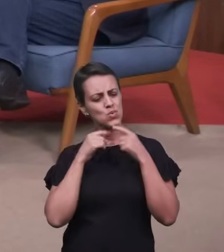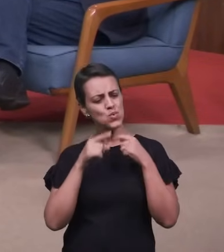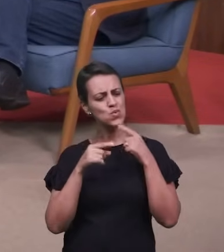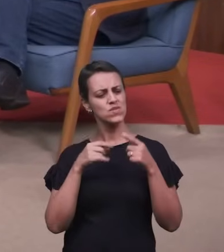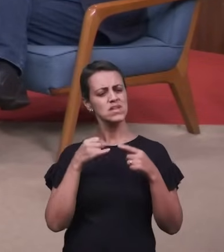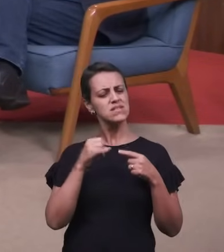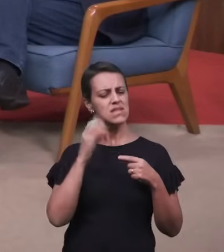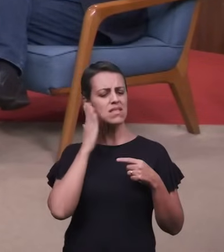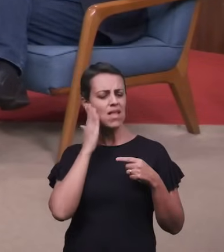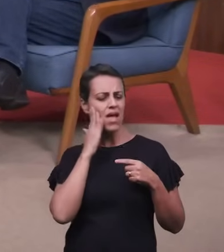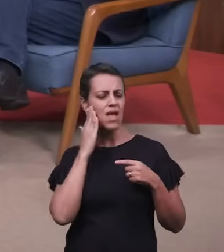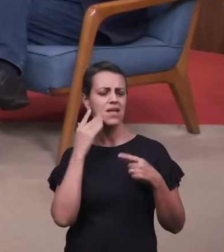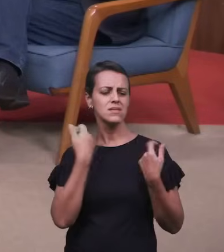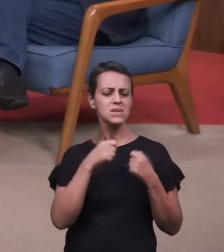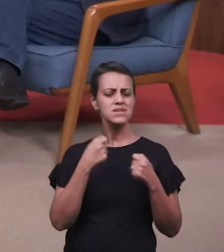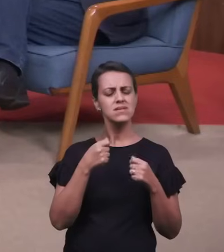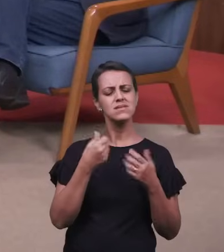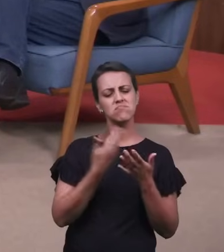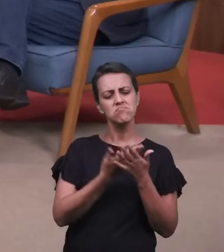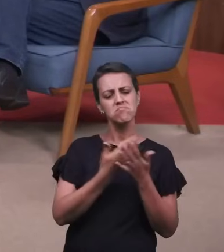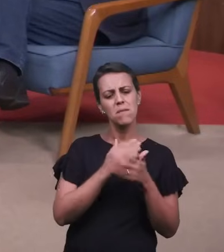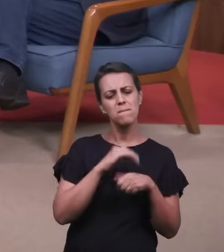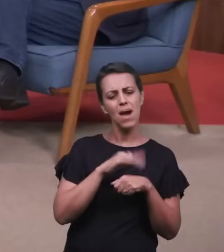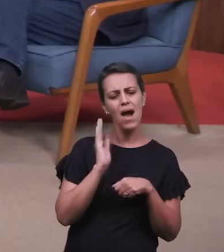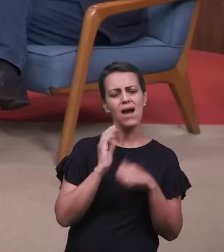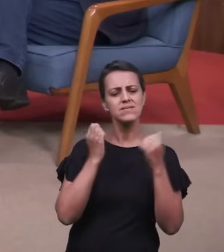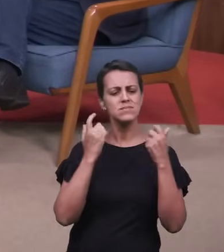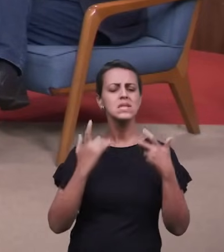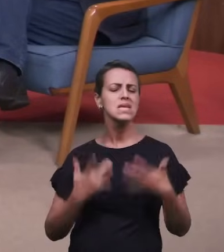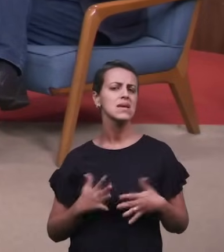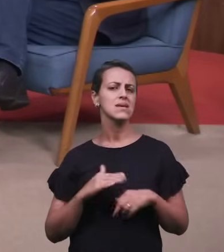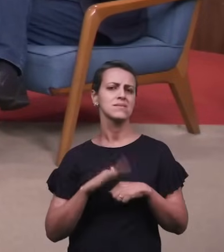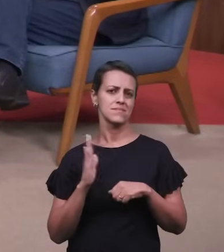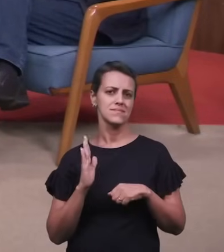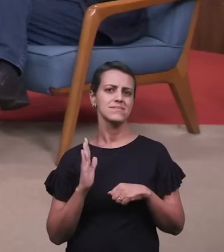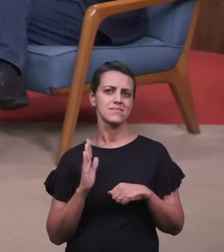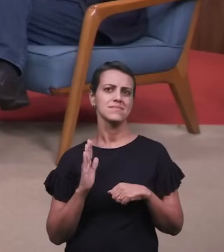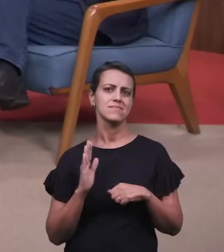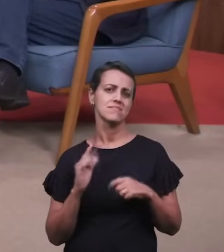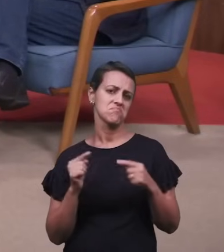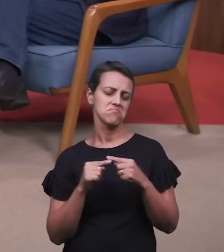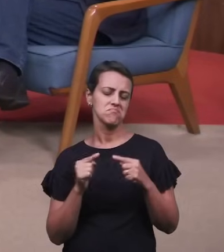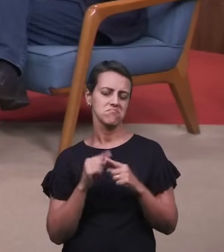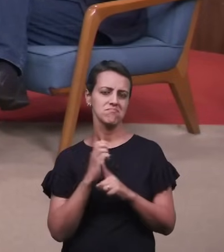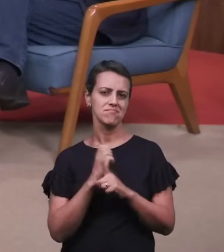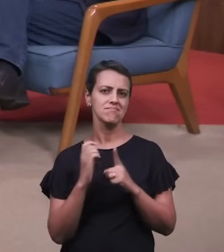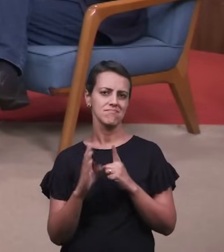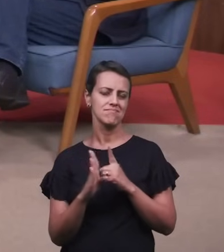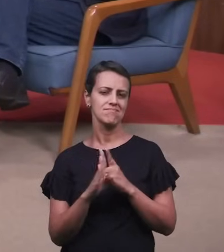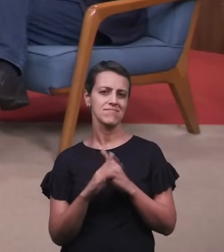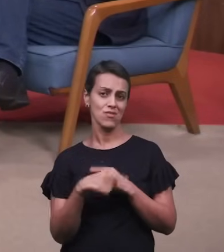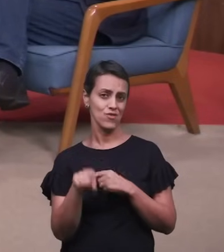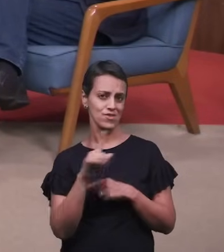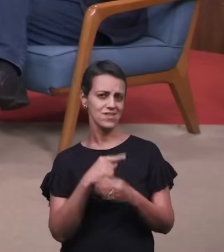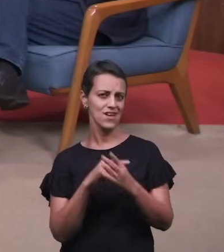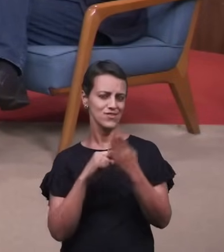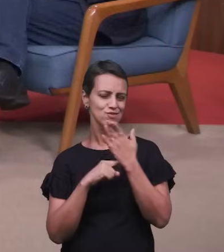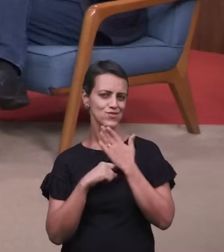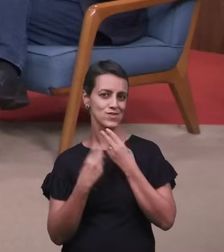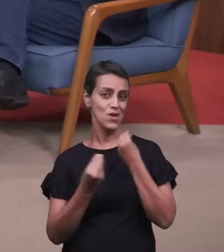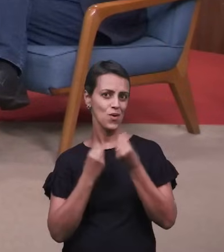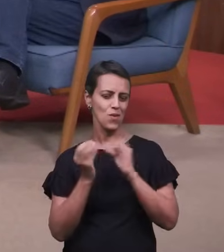alguma coisa assim que a gente precisa aprofundar mais no contexto do que foi trazido na Escola Bíblica Dominical. Você nos ajuda, portanto,